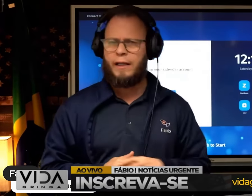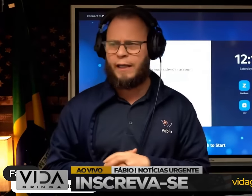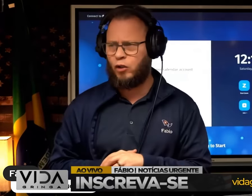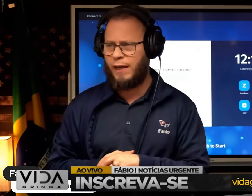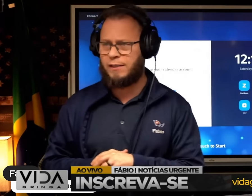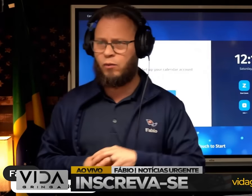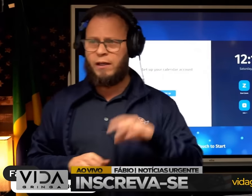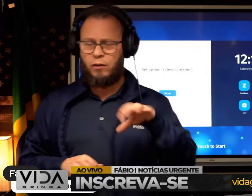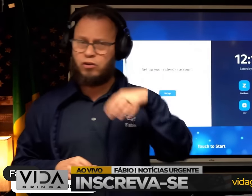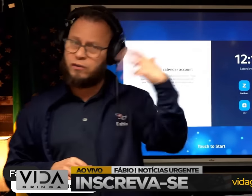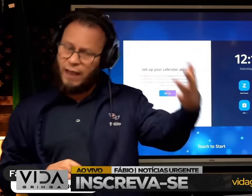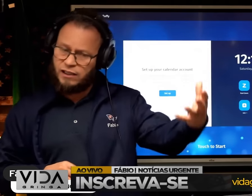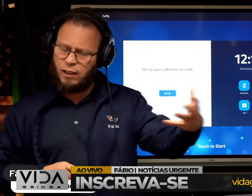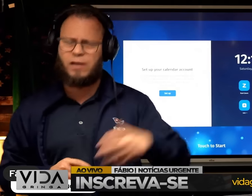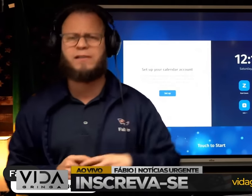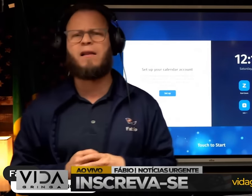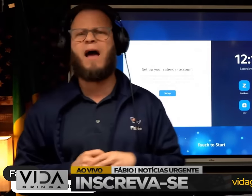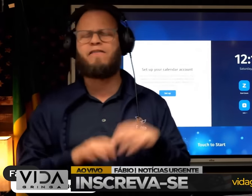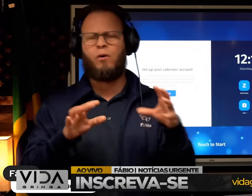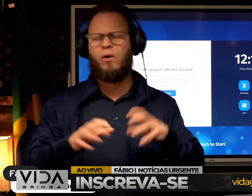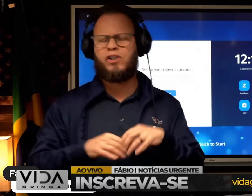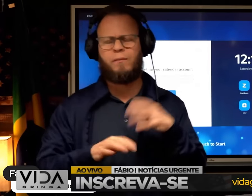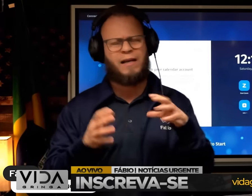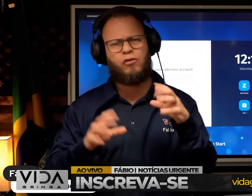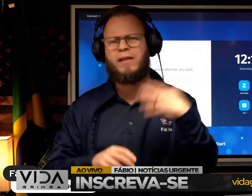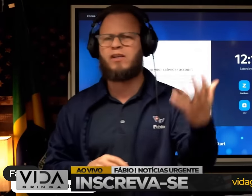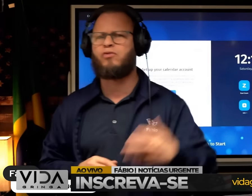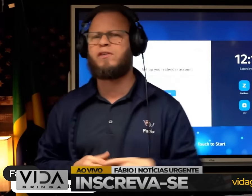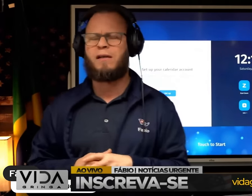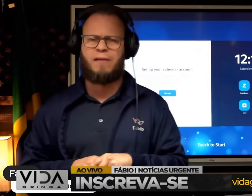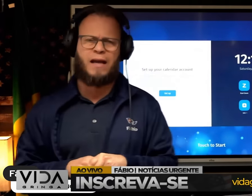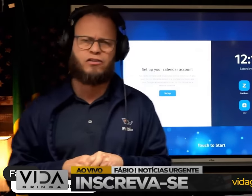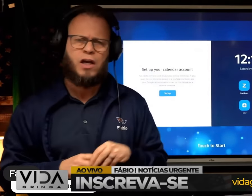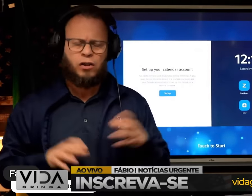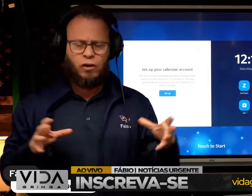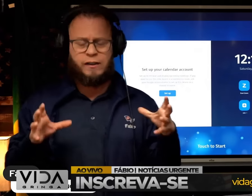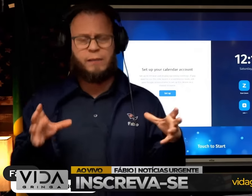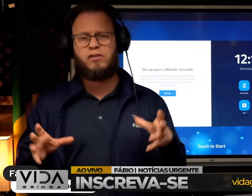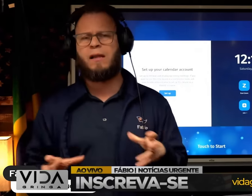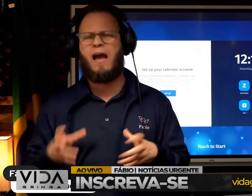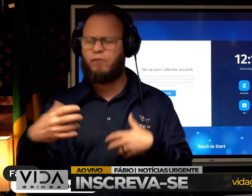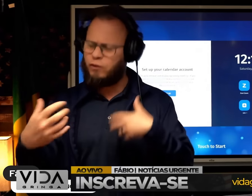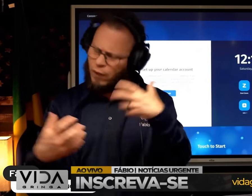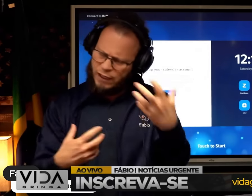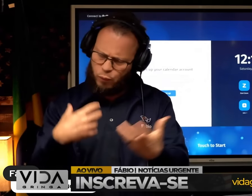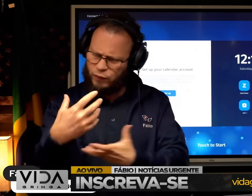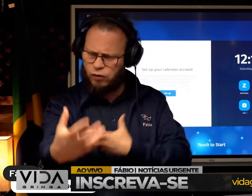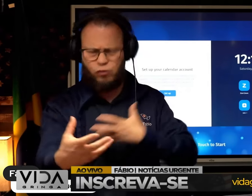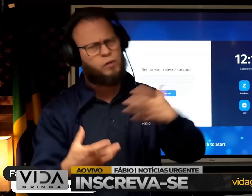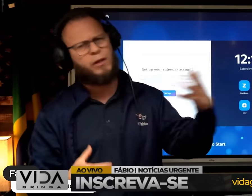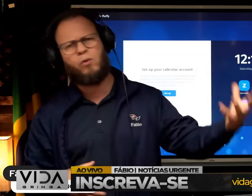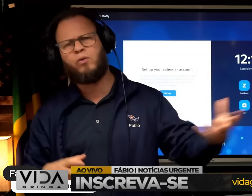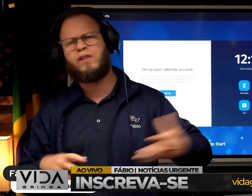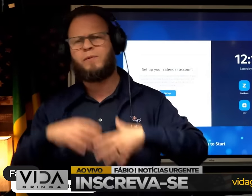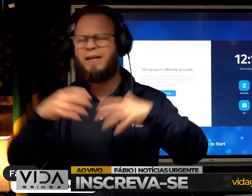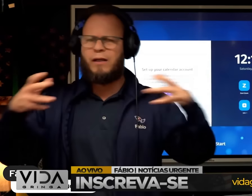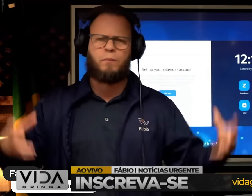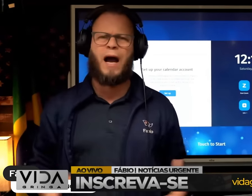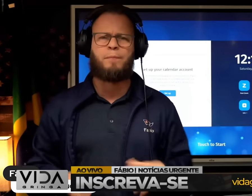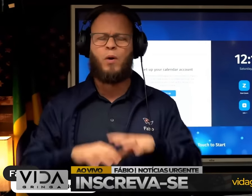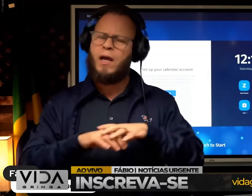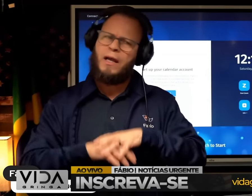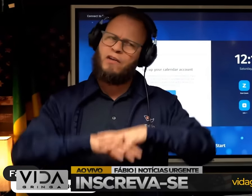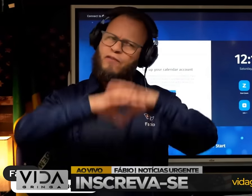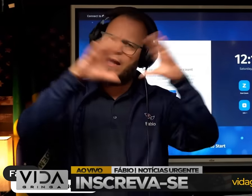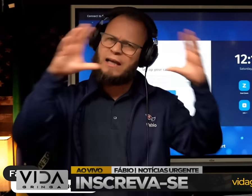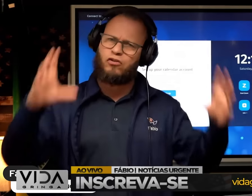nosso querido Brasil. Então esteja na nossa live hoje, mais ou menos às 2 da tarde, nós teremos a live onde vou responder suas perguntas, bater um